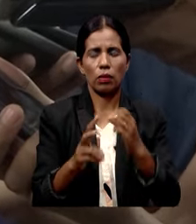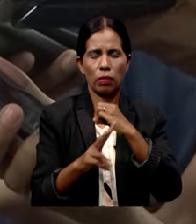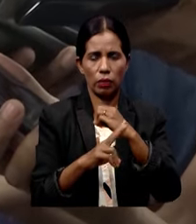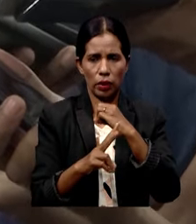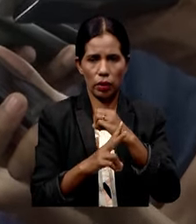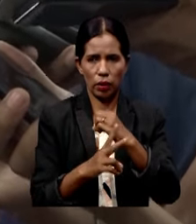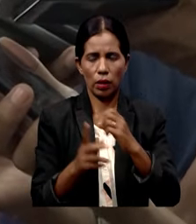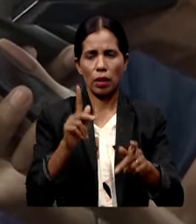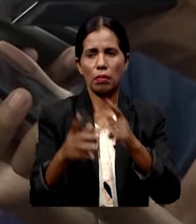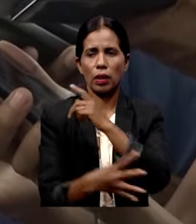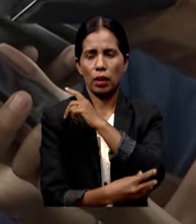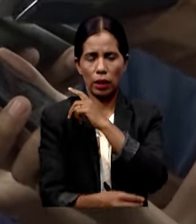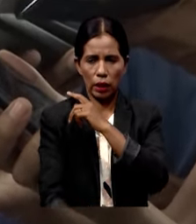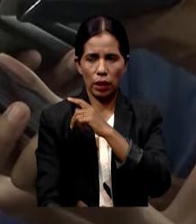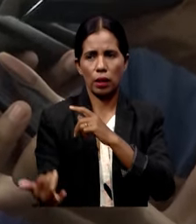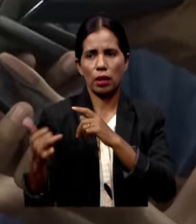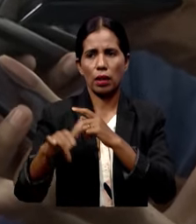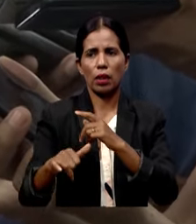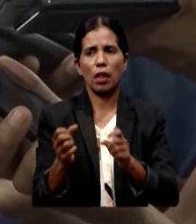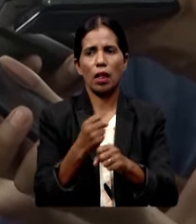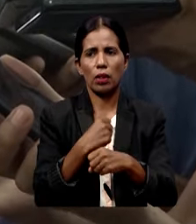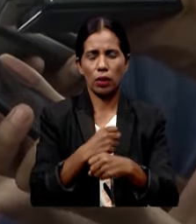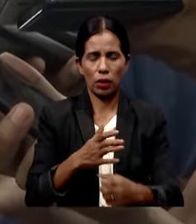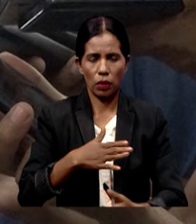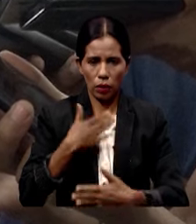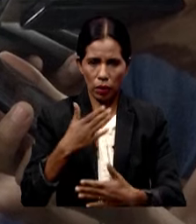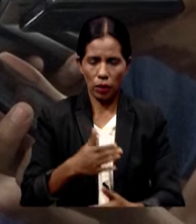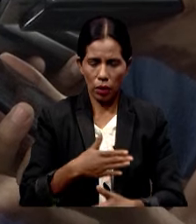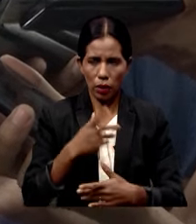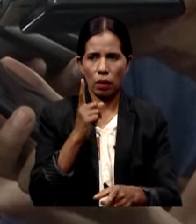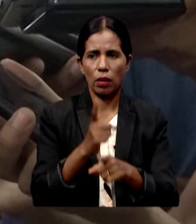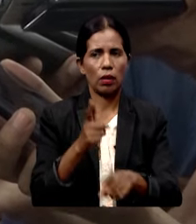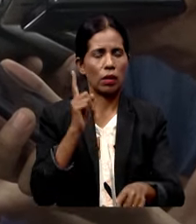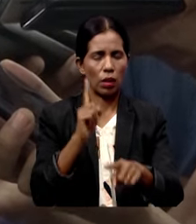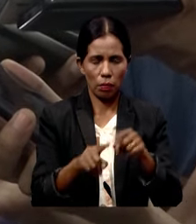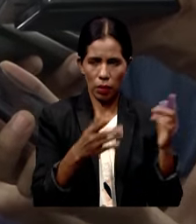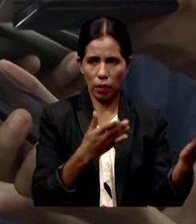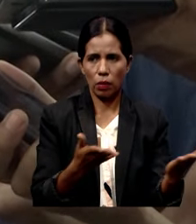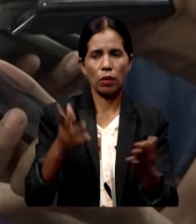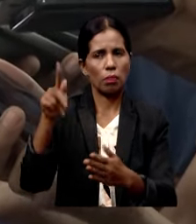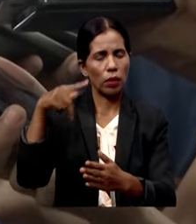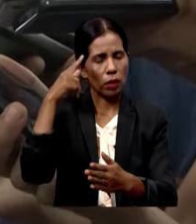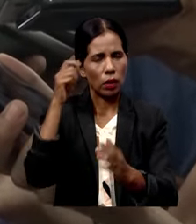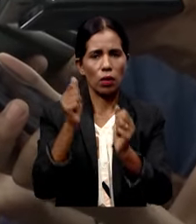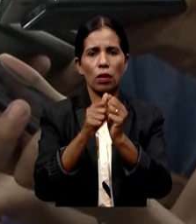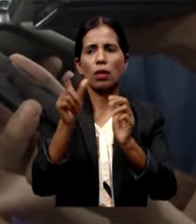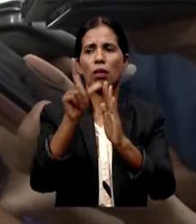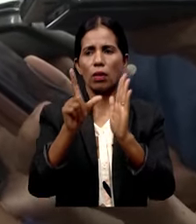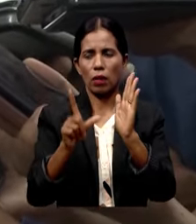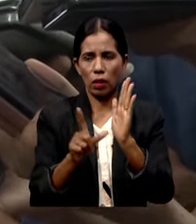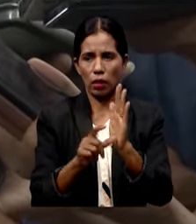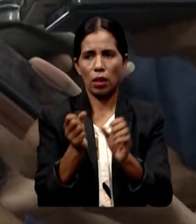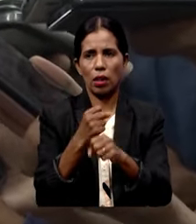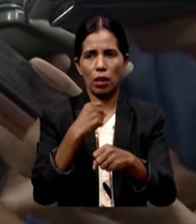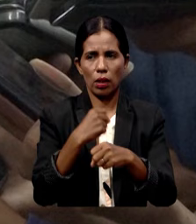tan ema kia sira halo halo sira contente care pelo menos la bele lori politica o lei sira bele halo sira